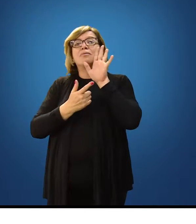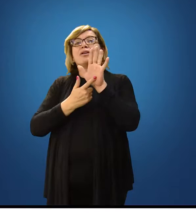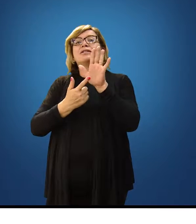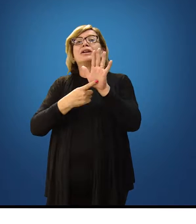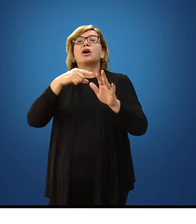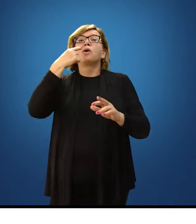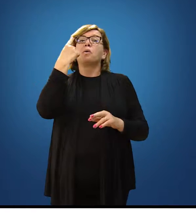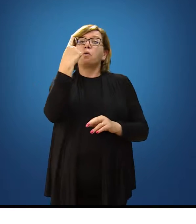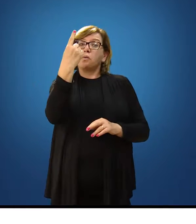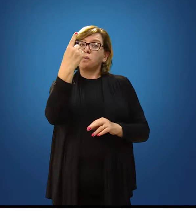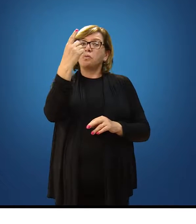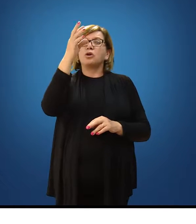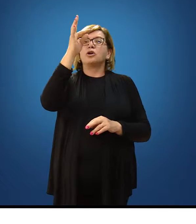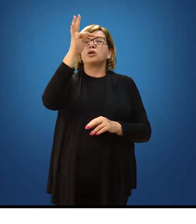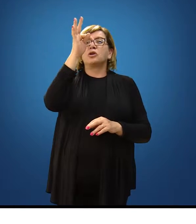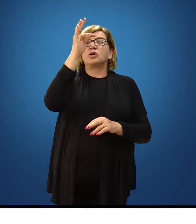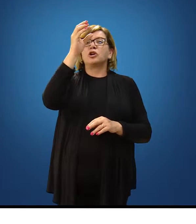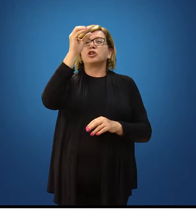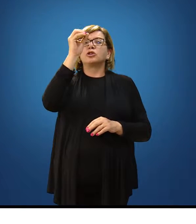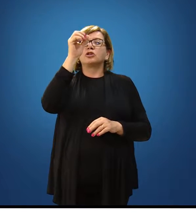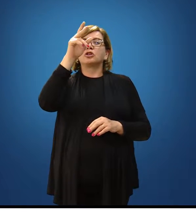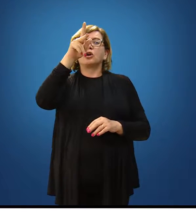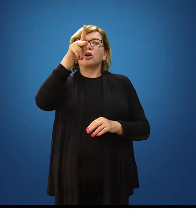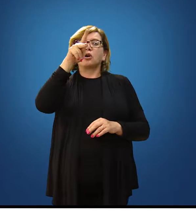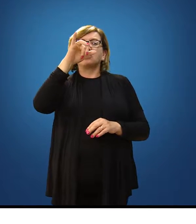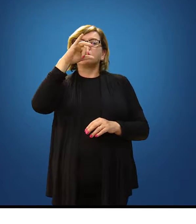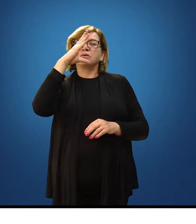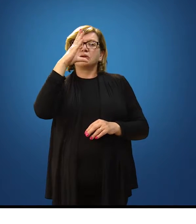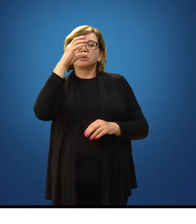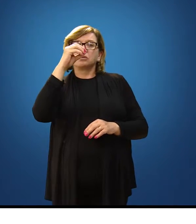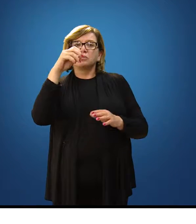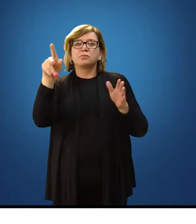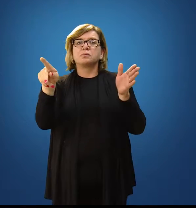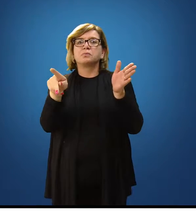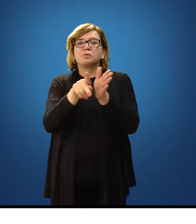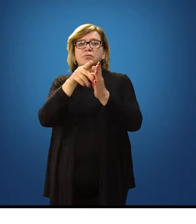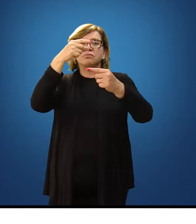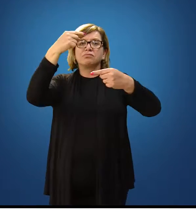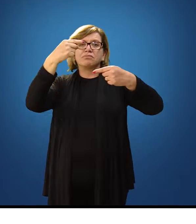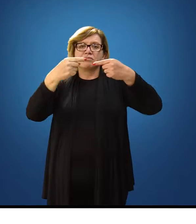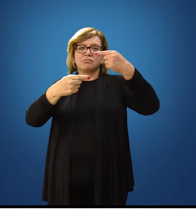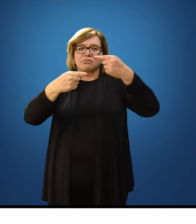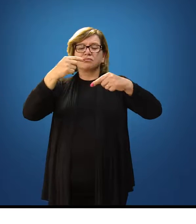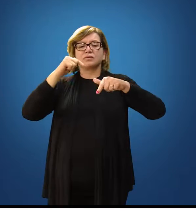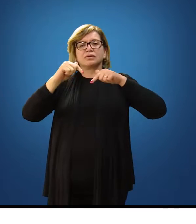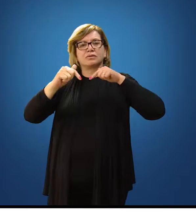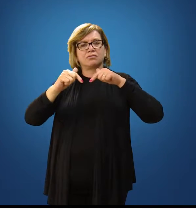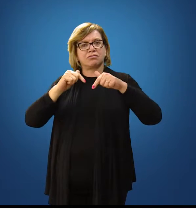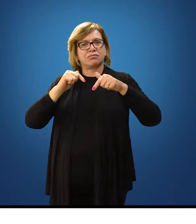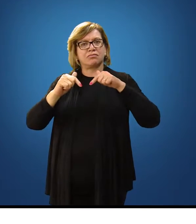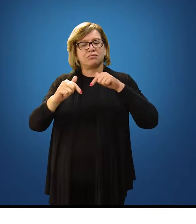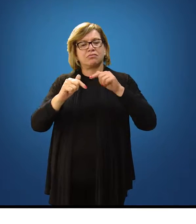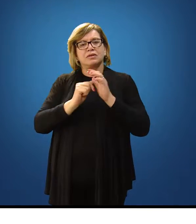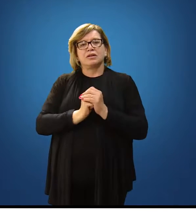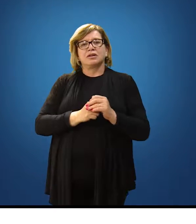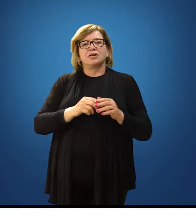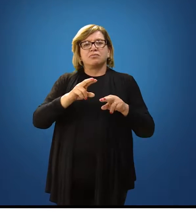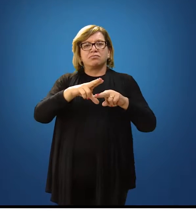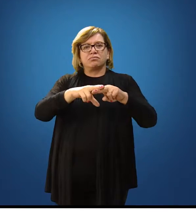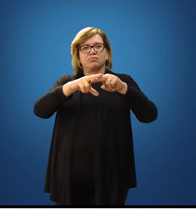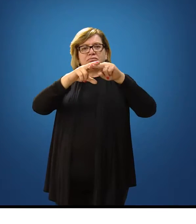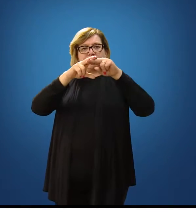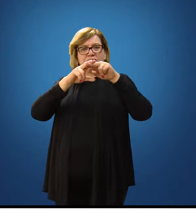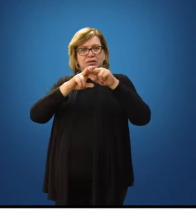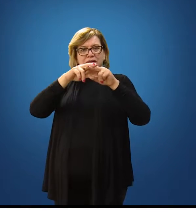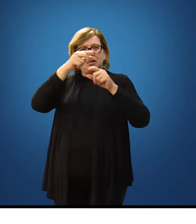um tópico ou subtópico da etapa de discussão e análise dos resultados. Então eu tenho